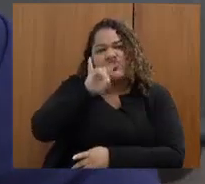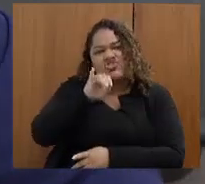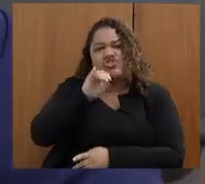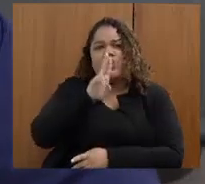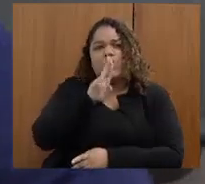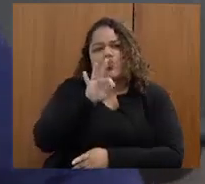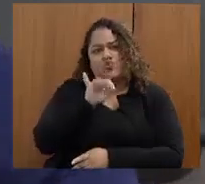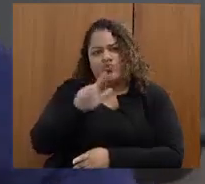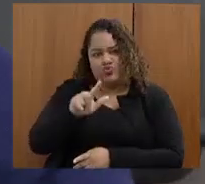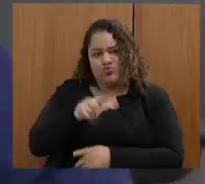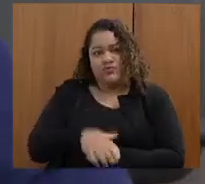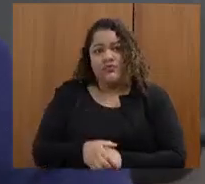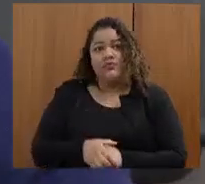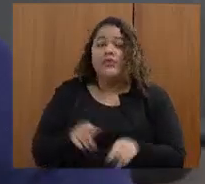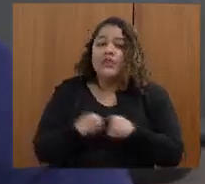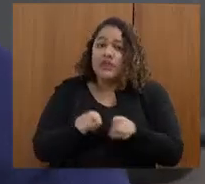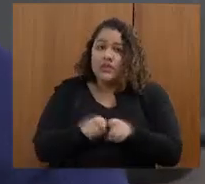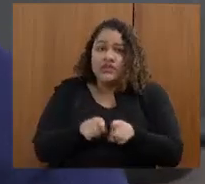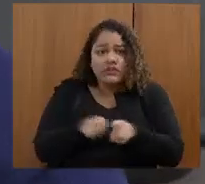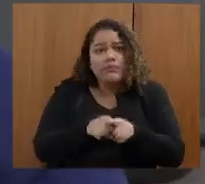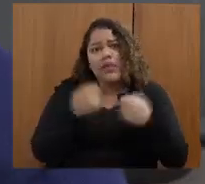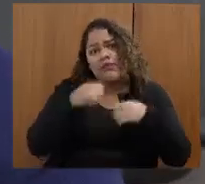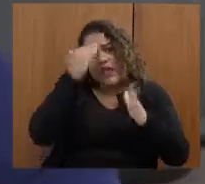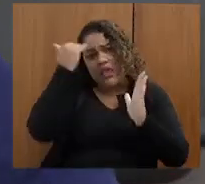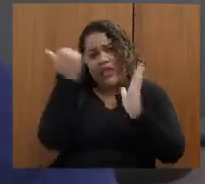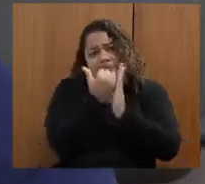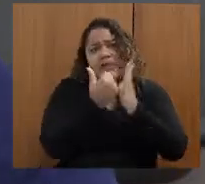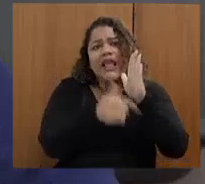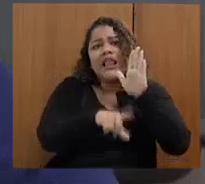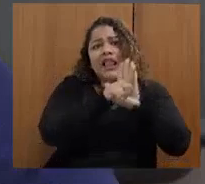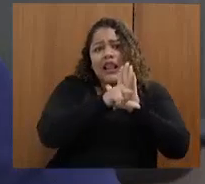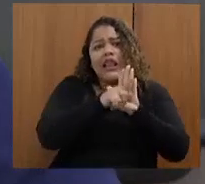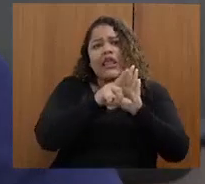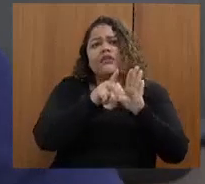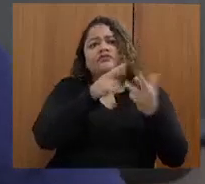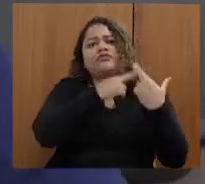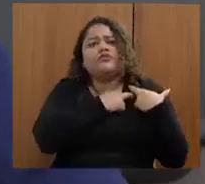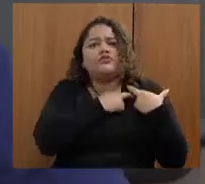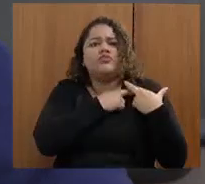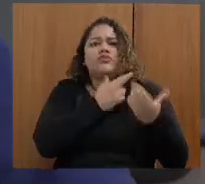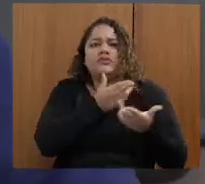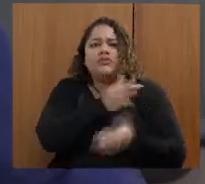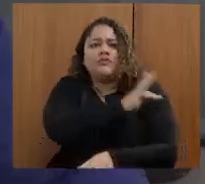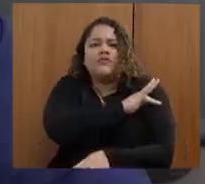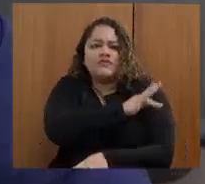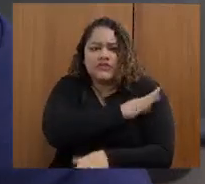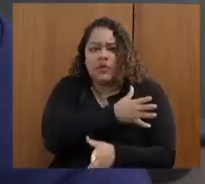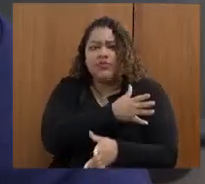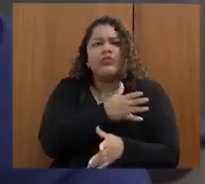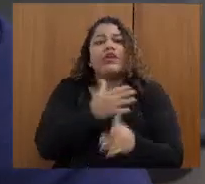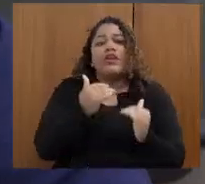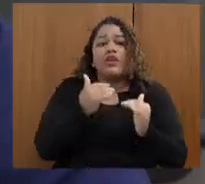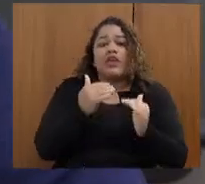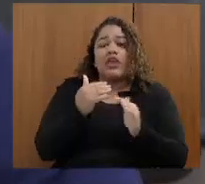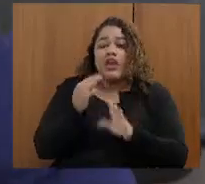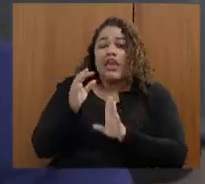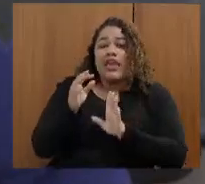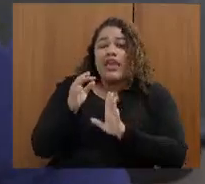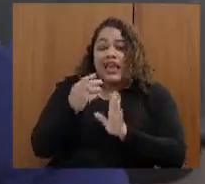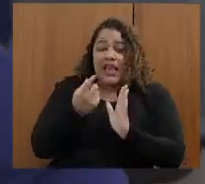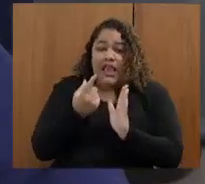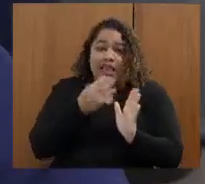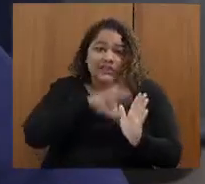da lei de responsabilidade fiscal que todos sabem que não podemos fazer reajuste além do que está na lei devido